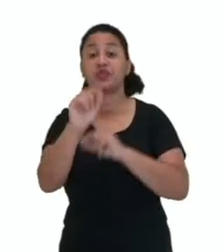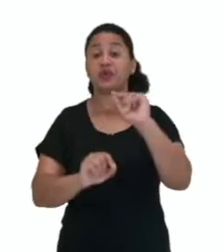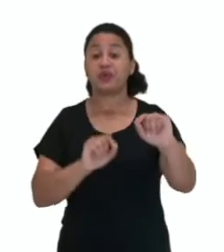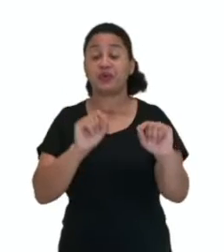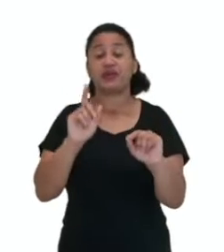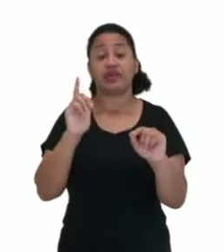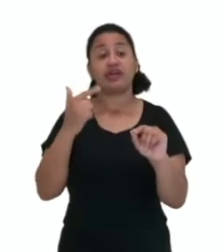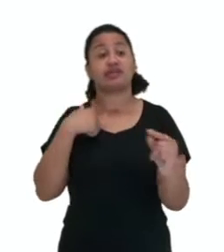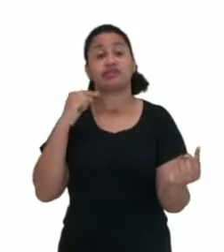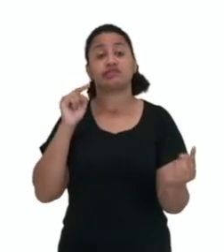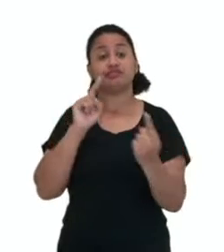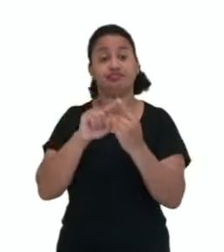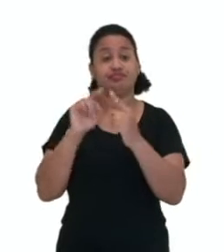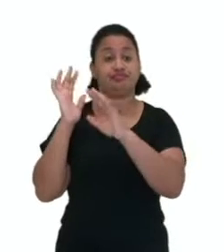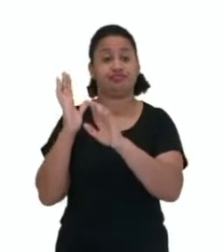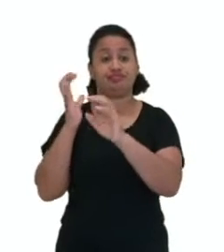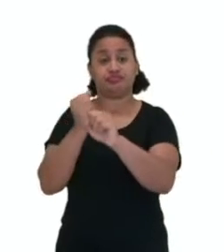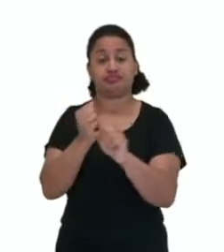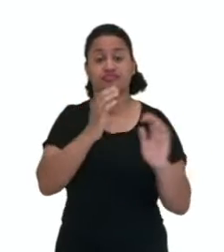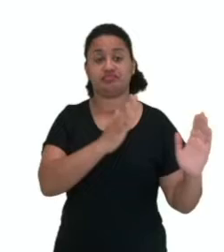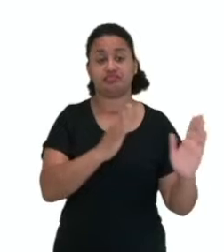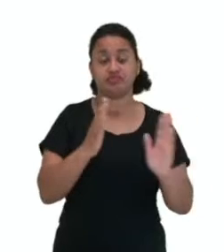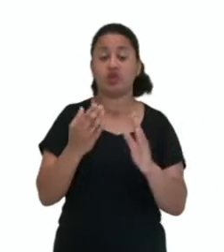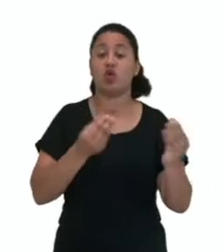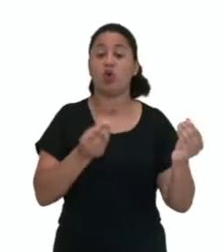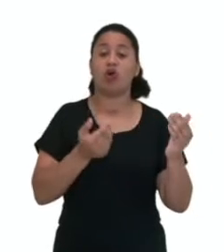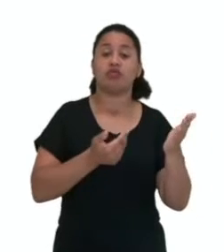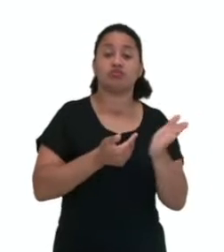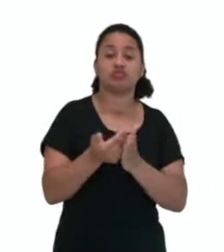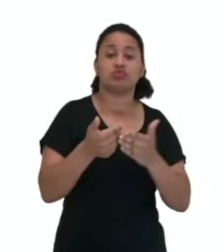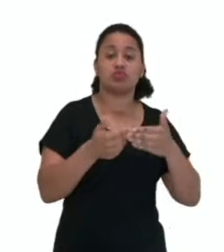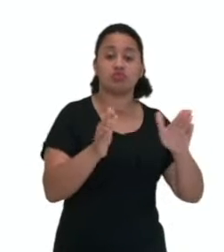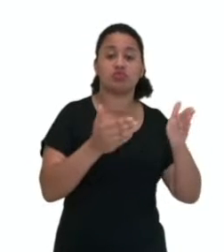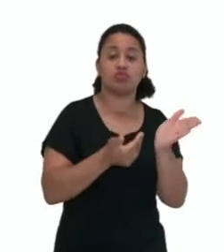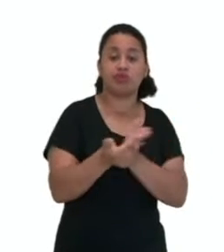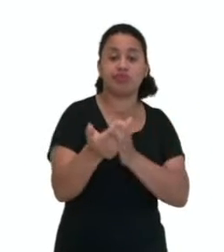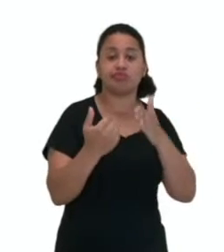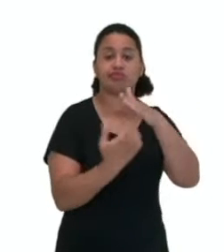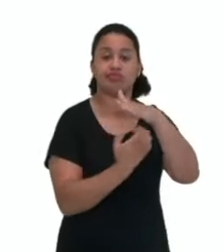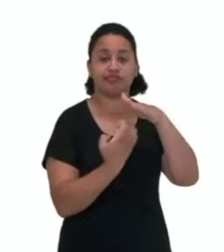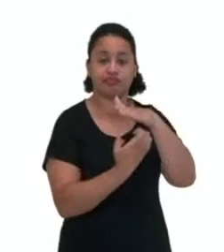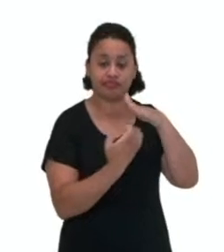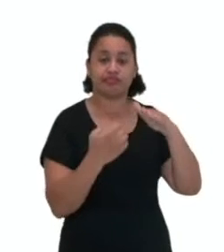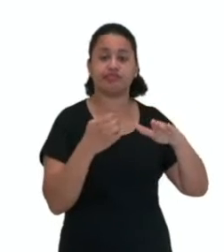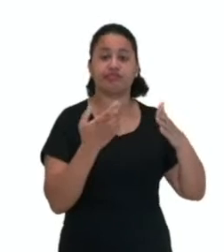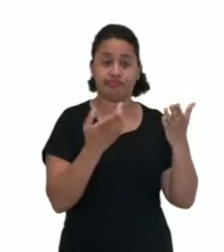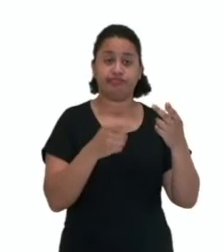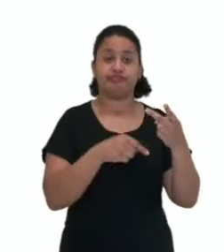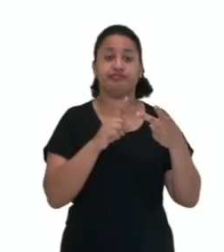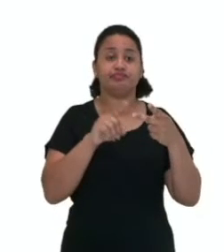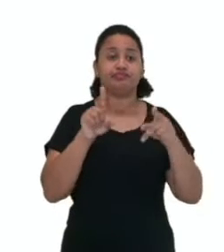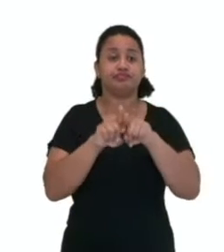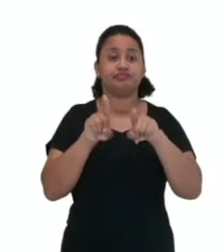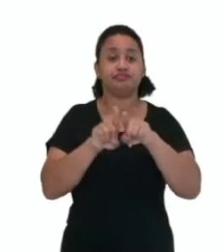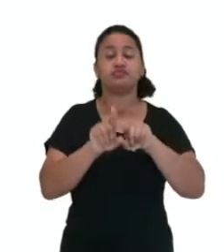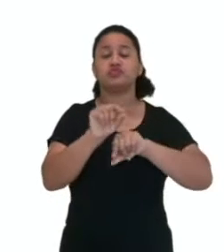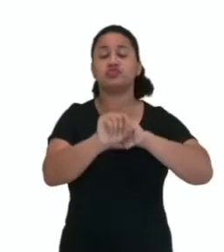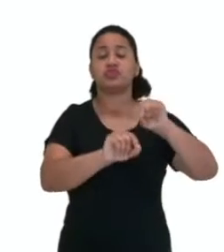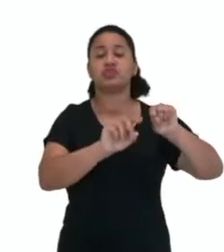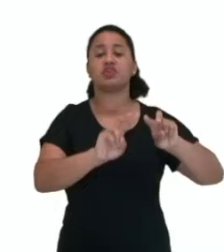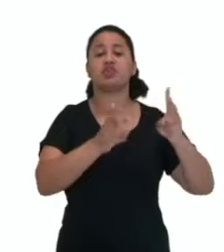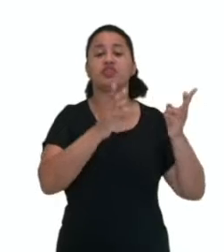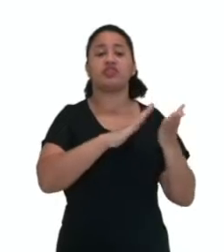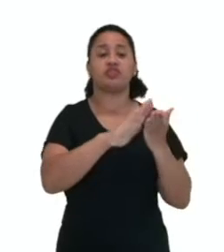destacar como objetivo revisar as etapas de implantação do empreendimento. Vamos lembrar a respeito